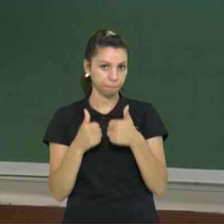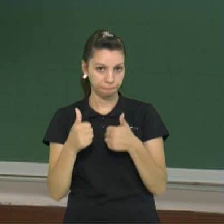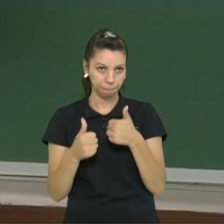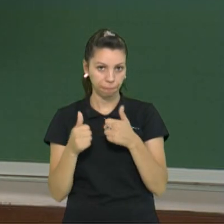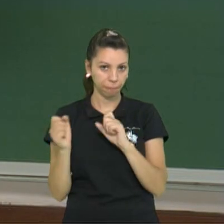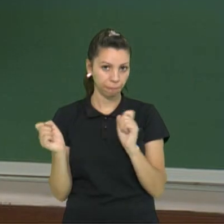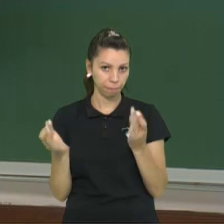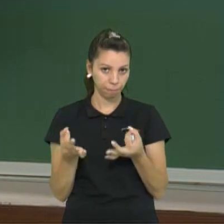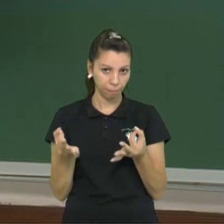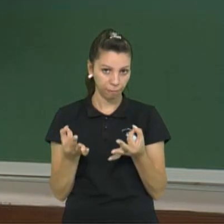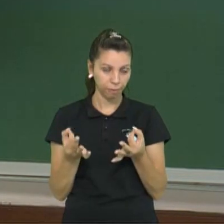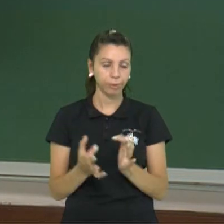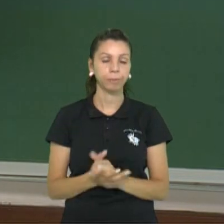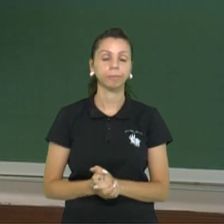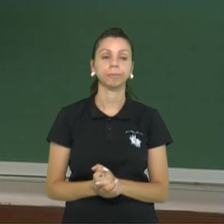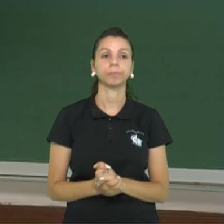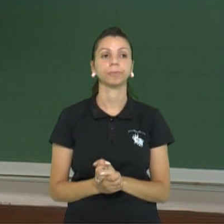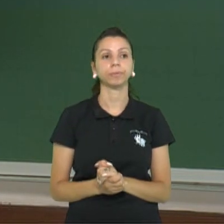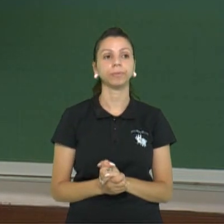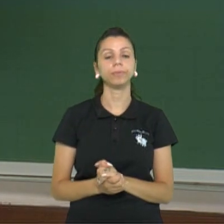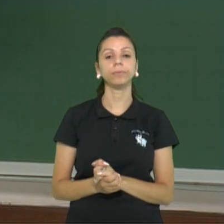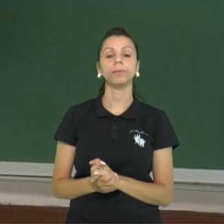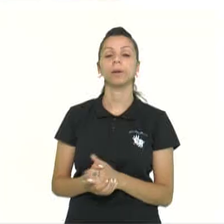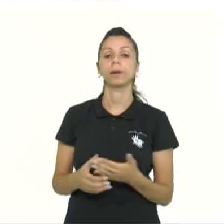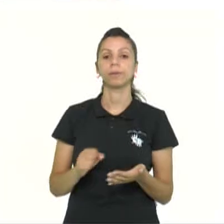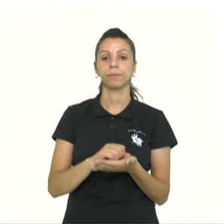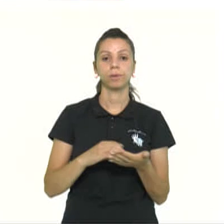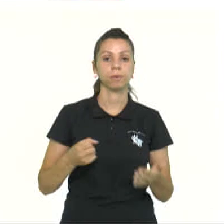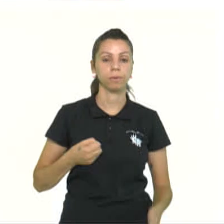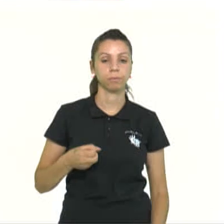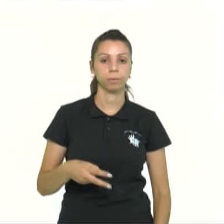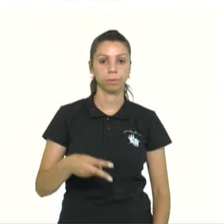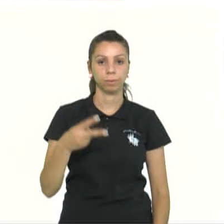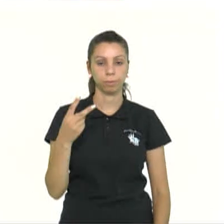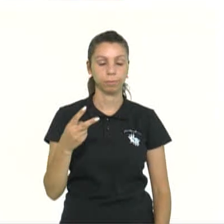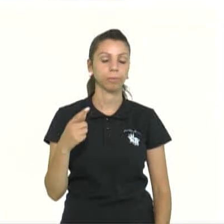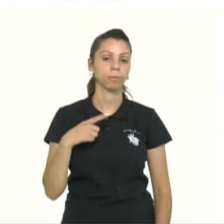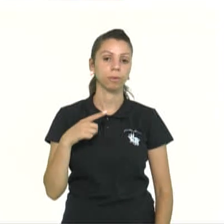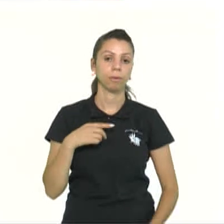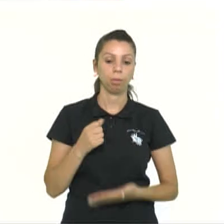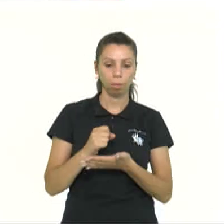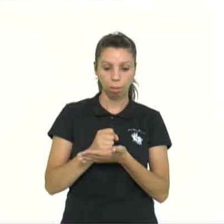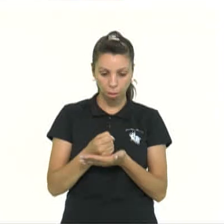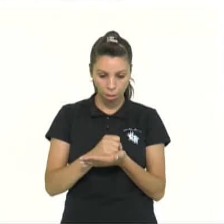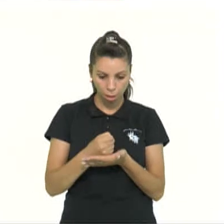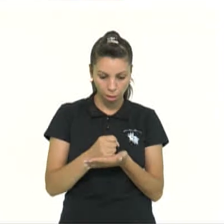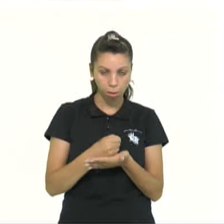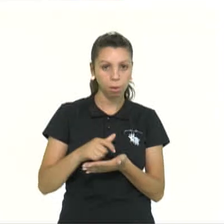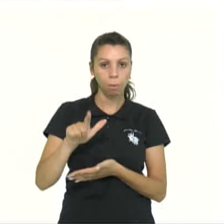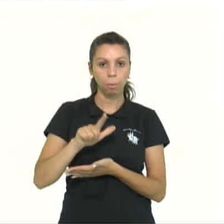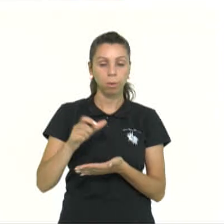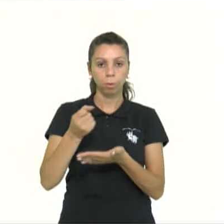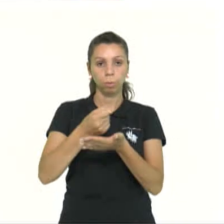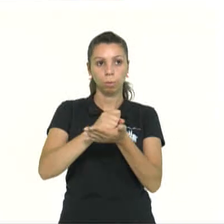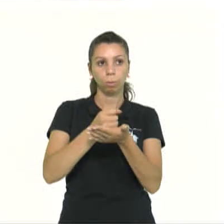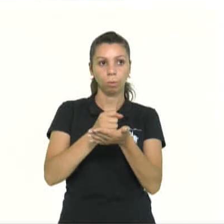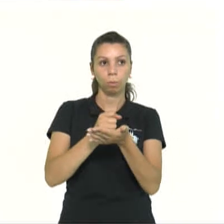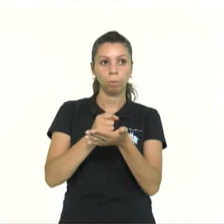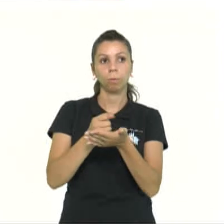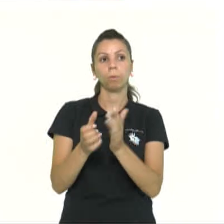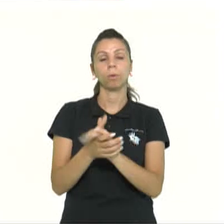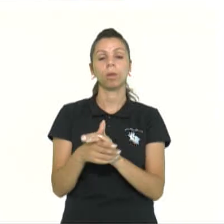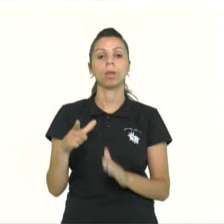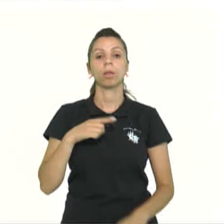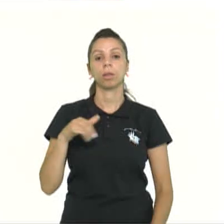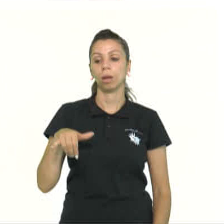gente? Praticando 2. De acordo com um laboratório, a concentração Y de certo antibiótico no